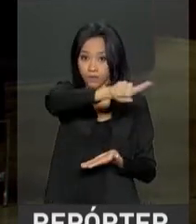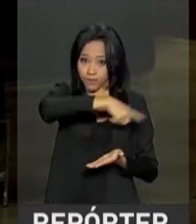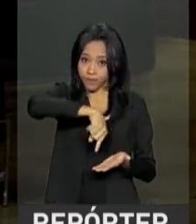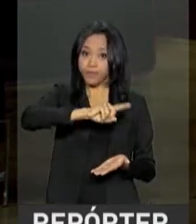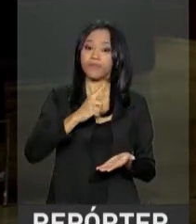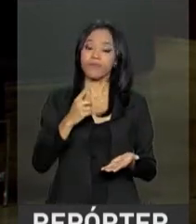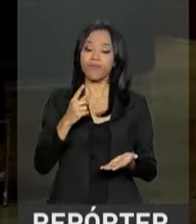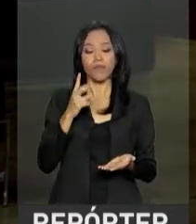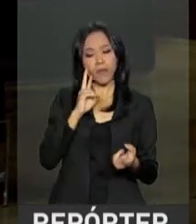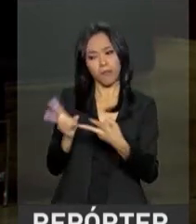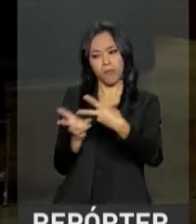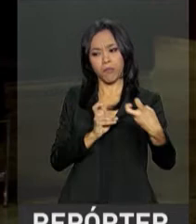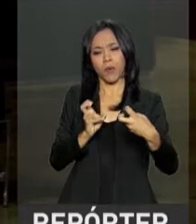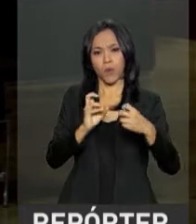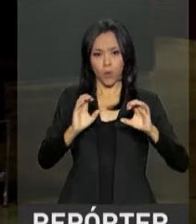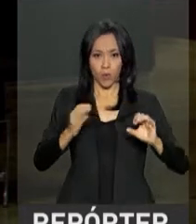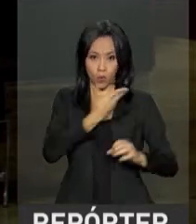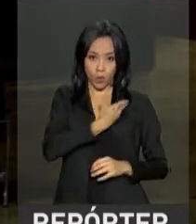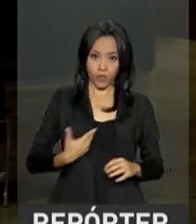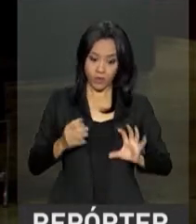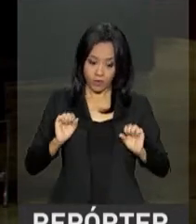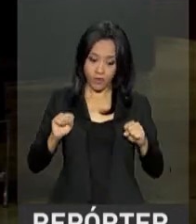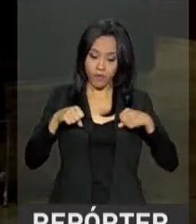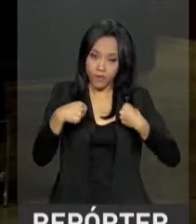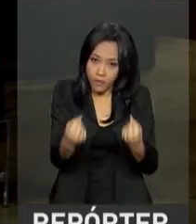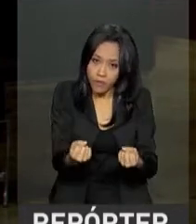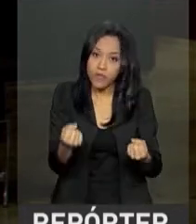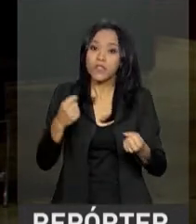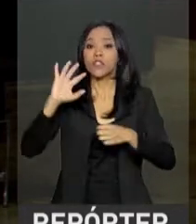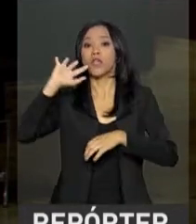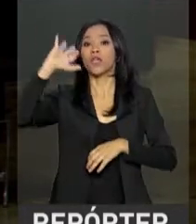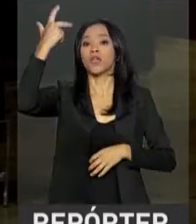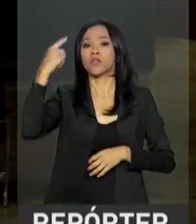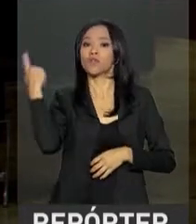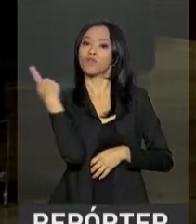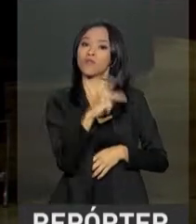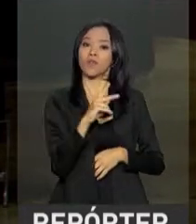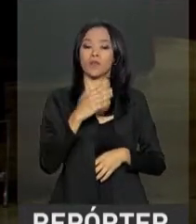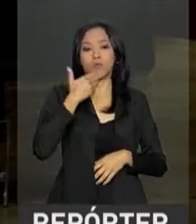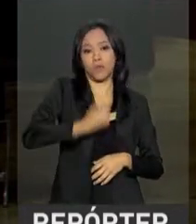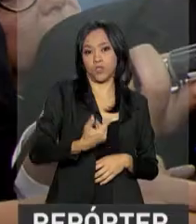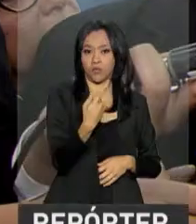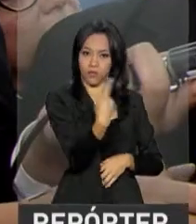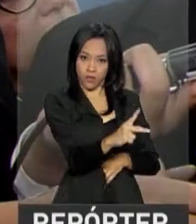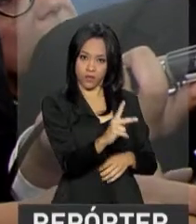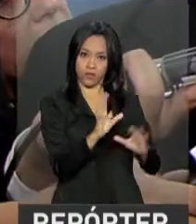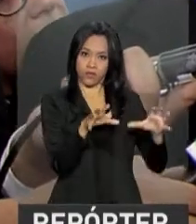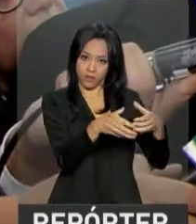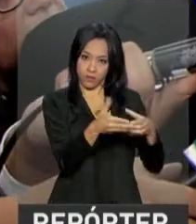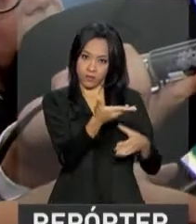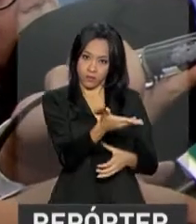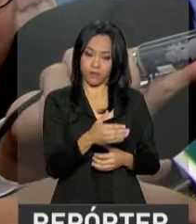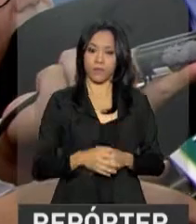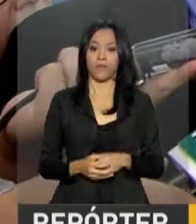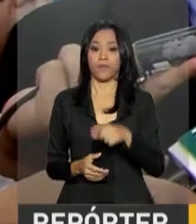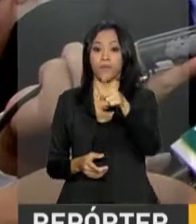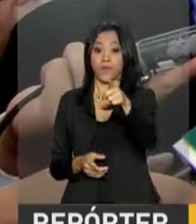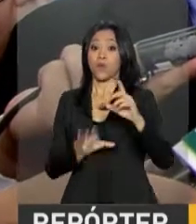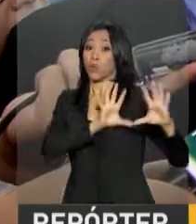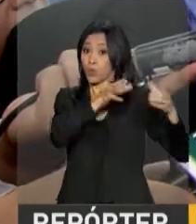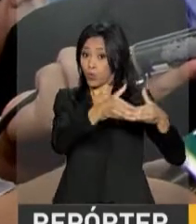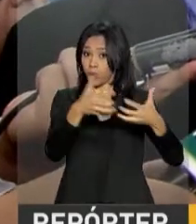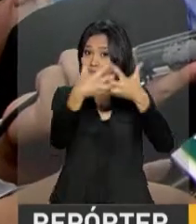o empenho do governo federal em buscar soluções para atender às demandas da categoria. A categoria vai